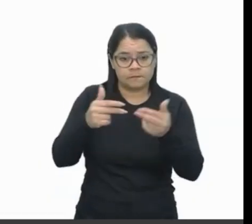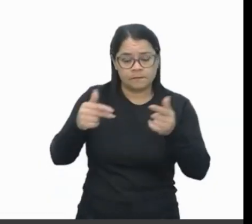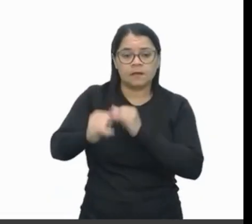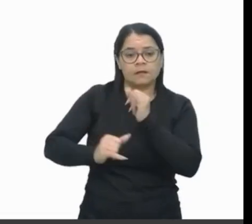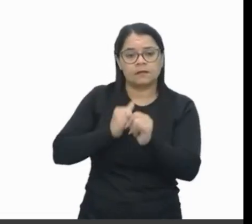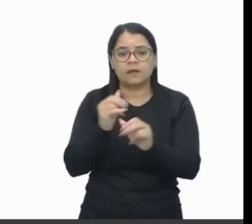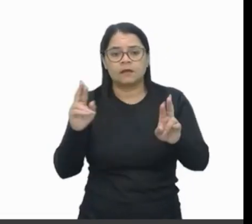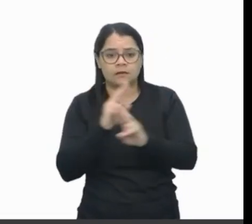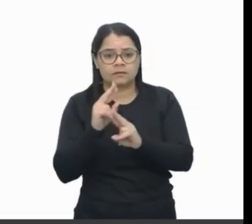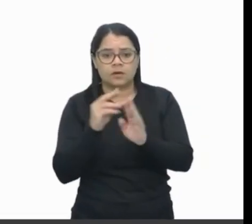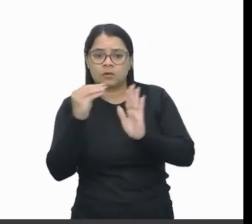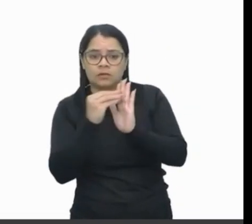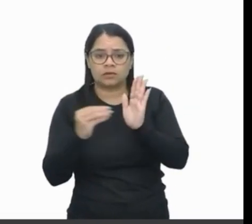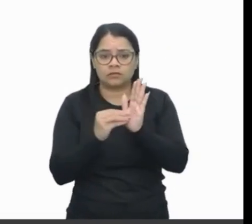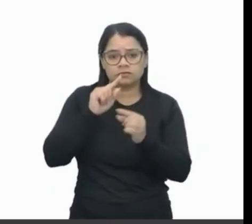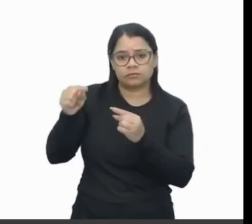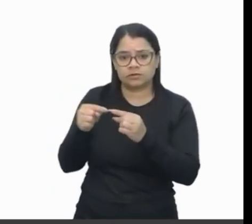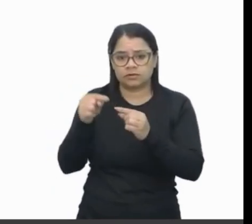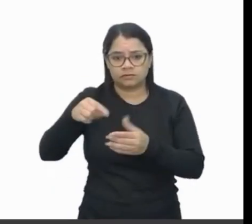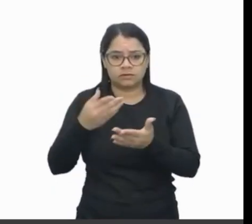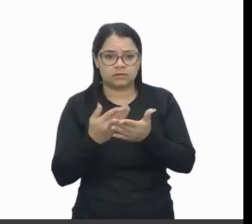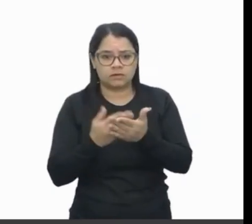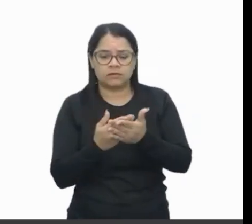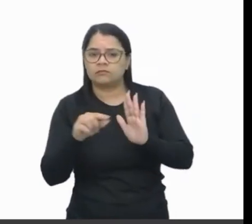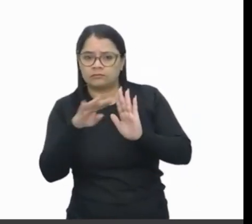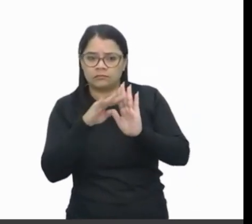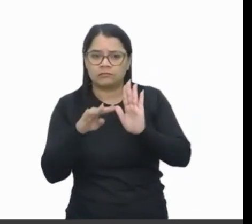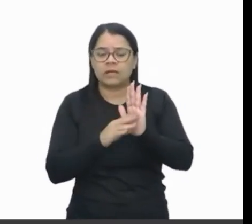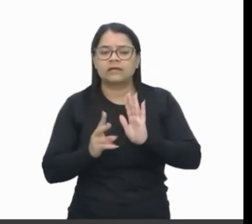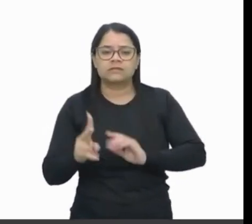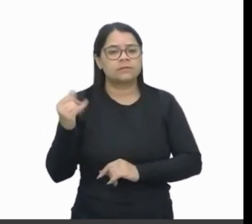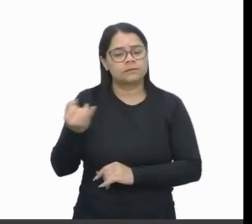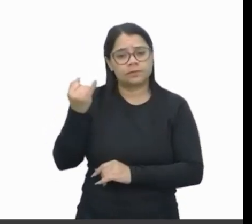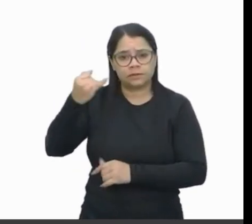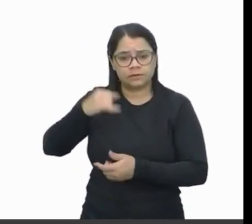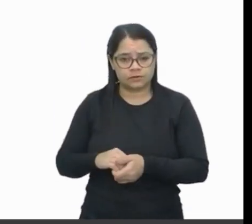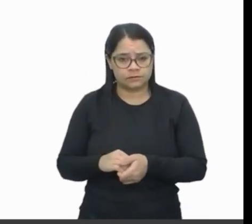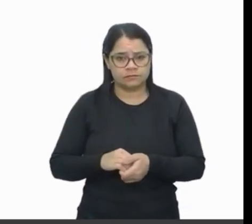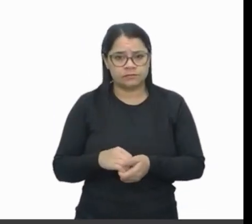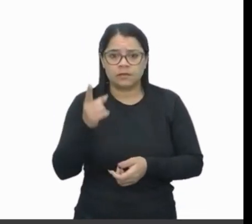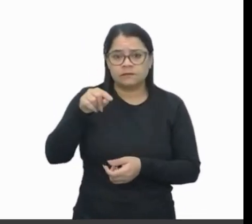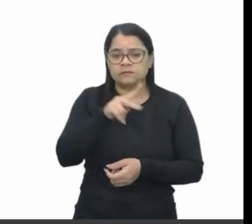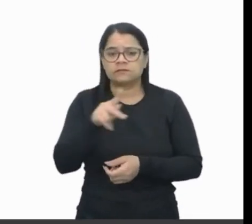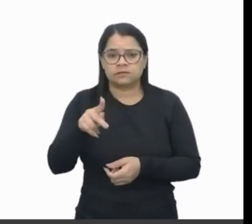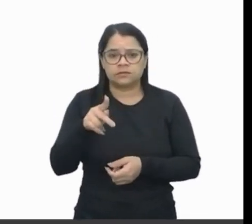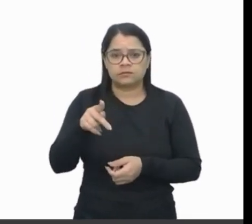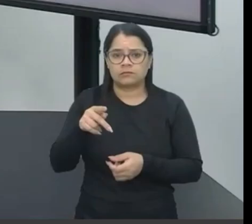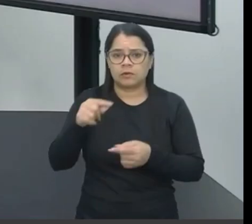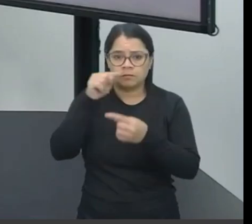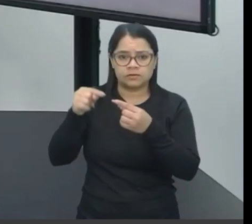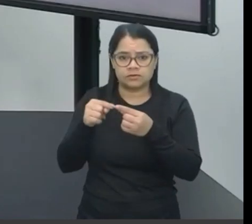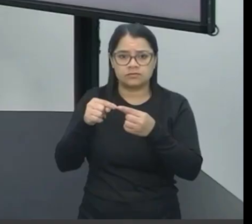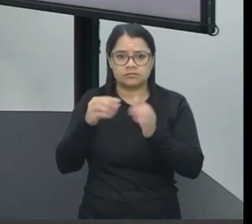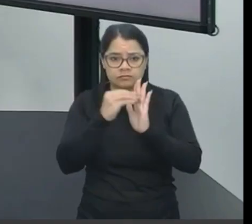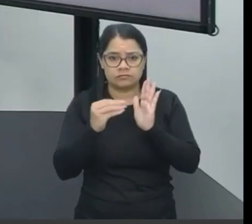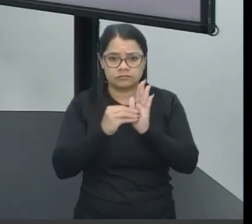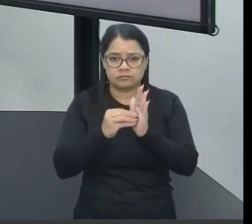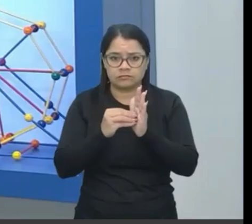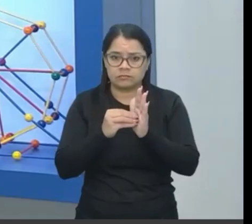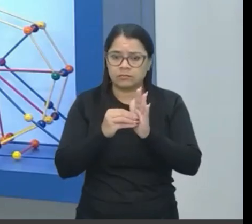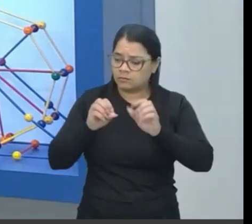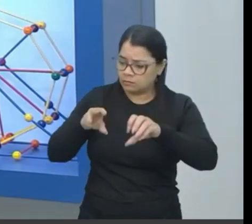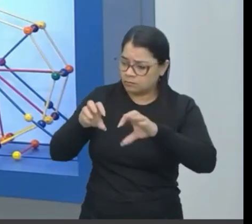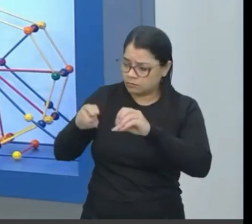digital relacionada aos conteúdos e objetivos. E nessa parte, professor, é sempre muito importante que você passe os objetivos e os conteúdos da aula para os